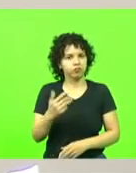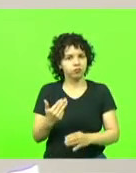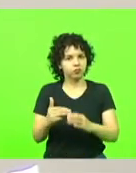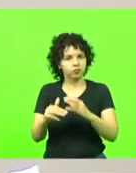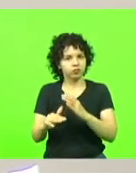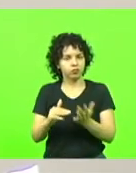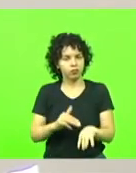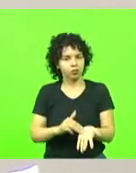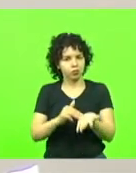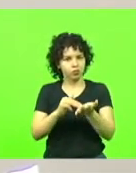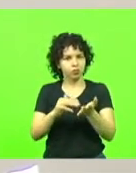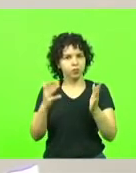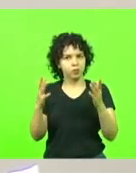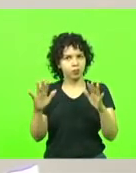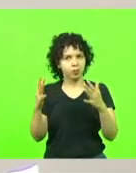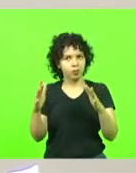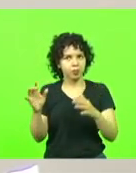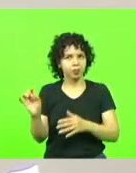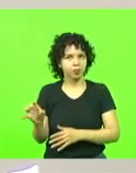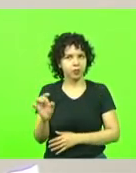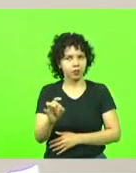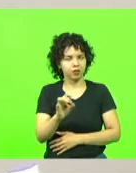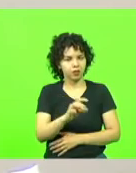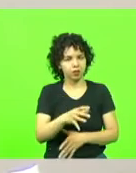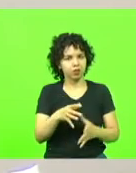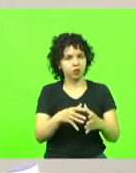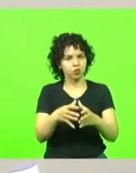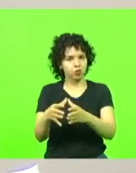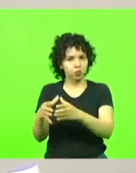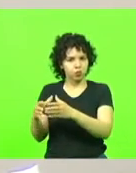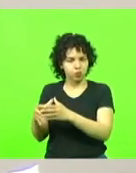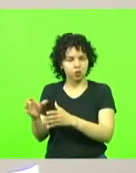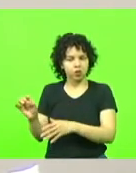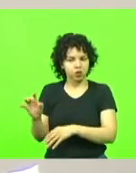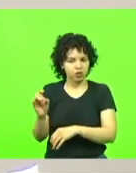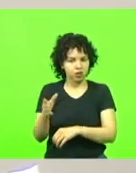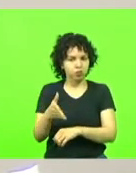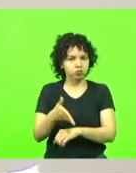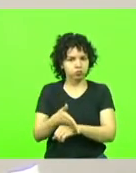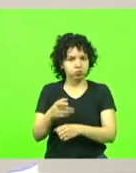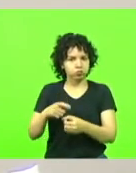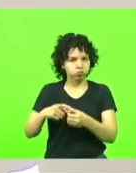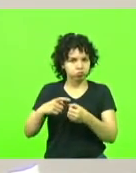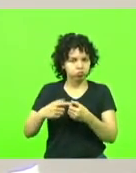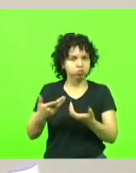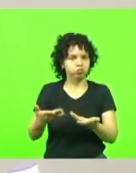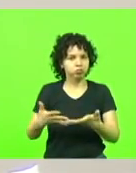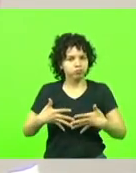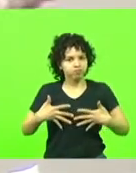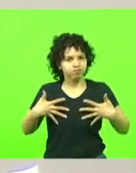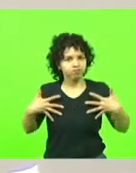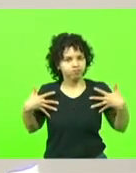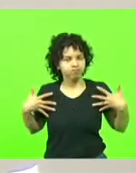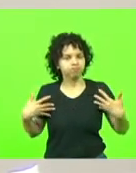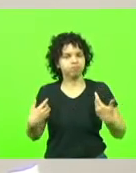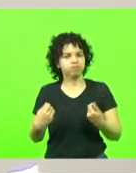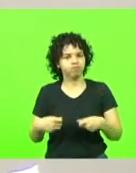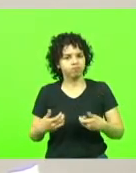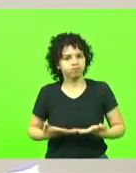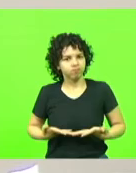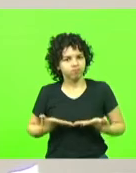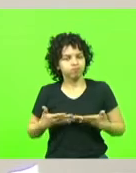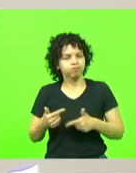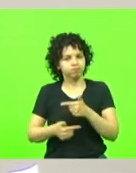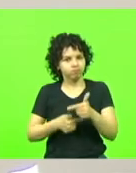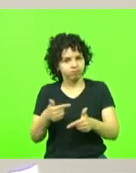de aplauso para que cada um do grupo, cada um dos integrantes do grupo se sinta prestigiado e homenageado pelo belo